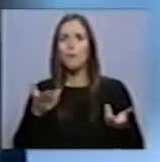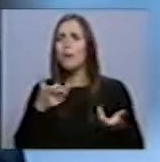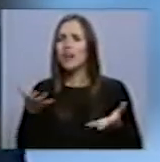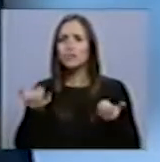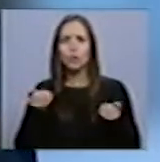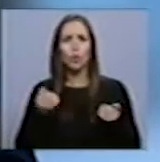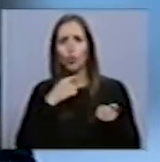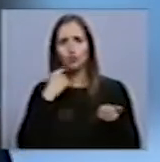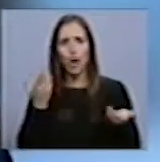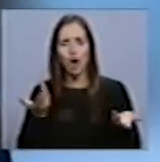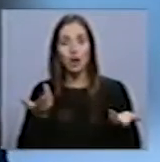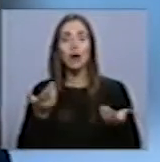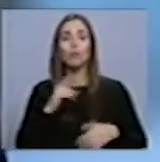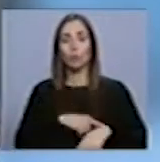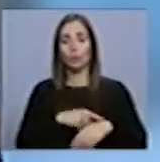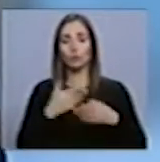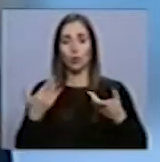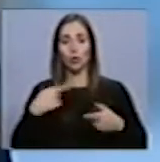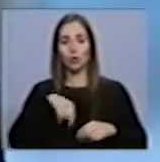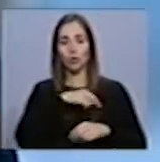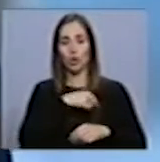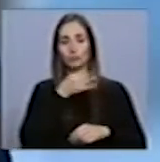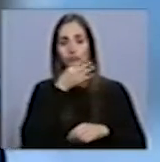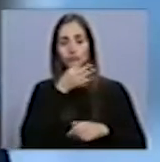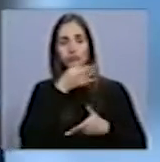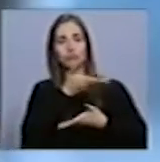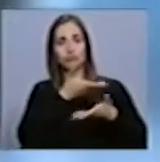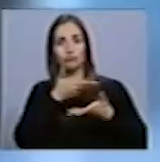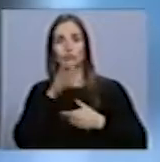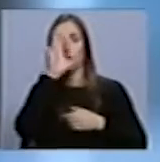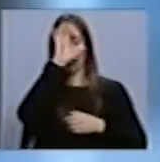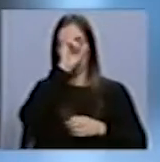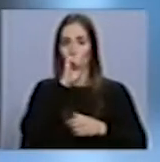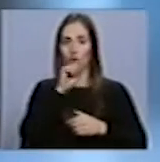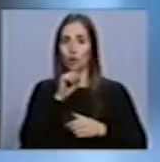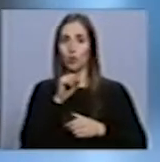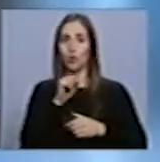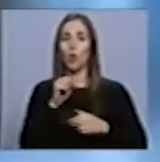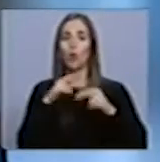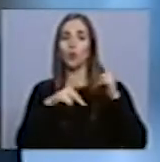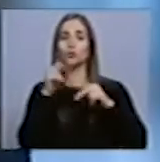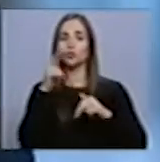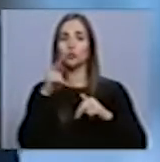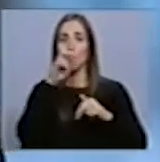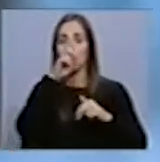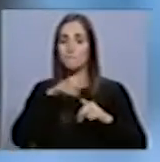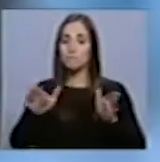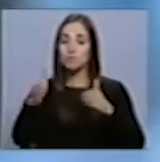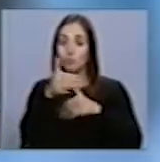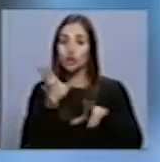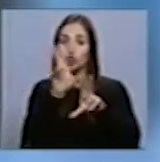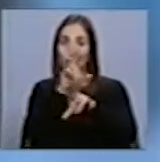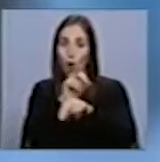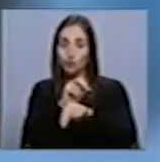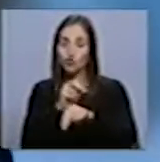neste momento aquilo que estamos em conversa que teremos com sala é que o governo subsidie a construção de novos parte para podermos chance de